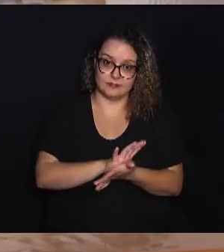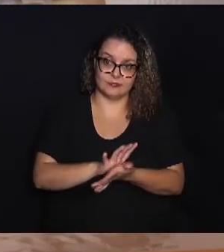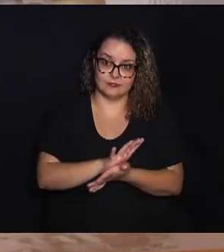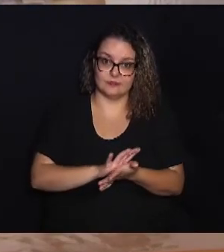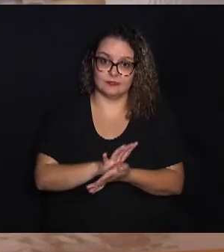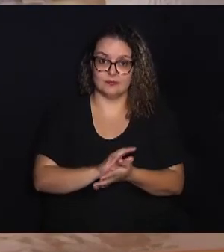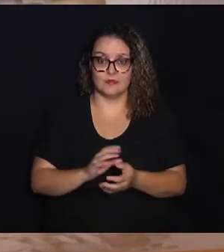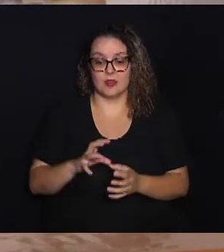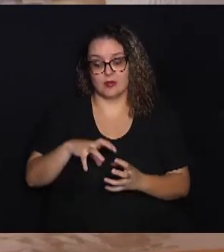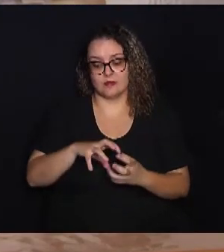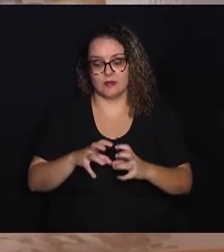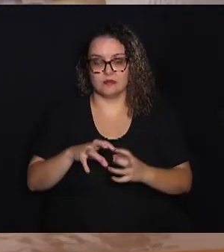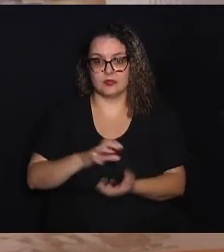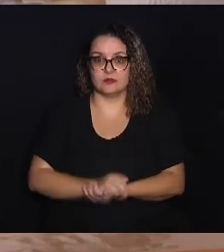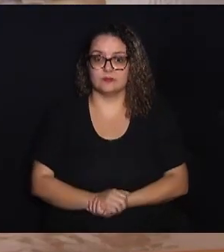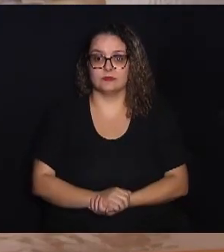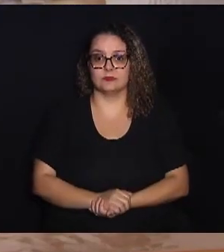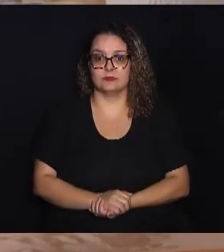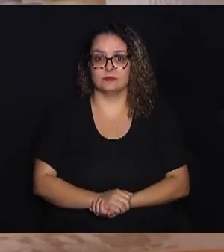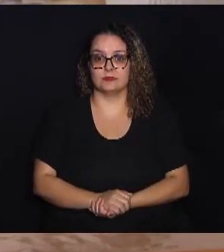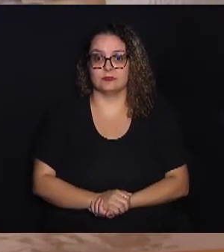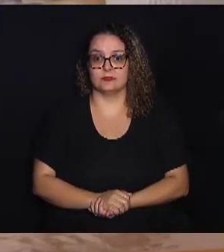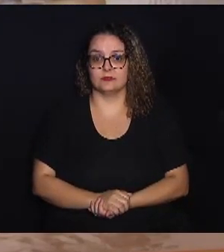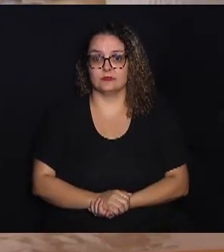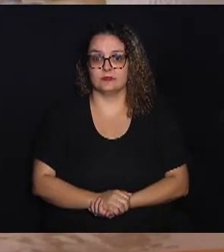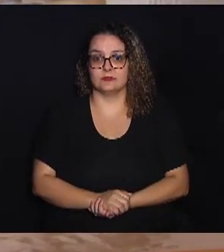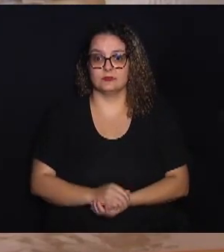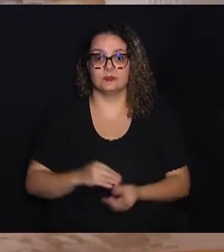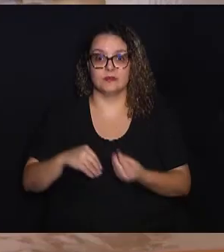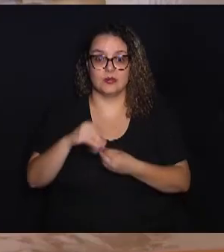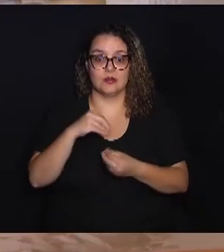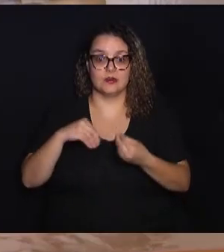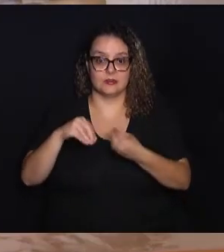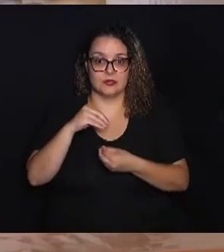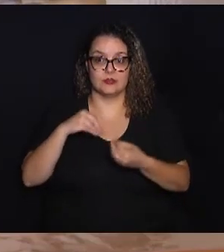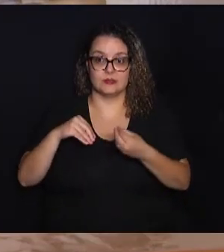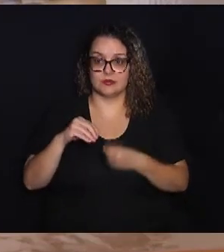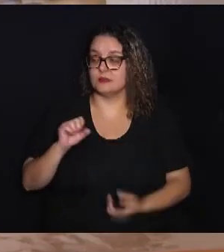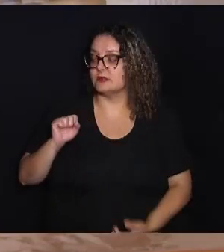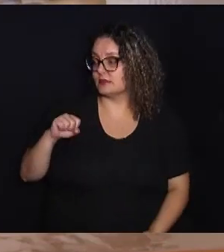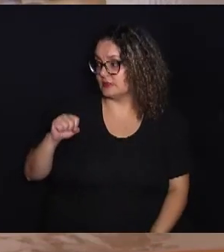para Não sujar a peça. não sujar a peça. Eu vou